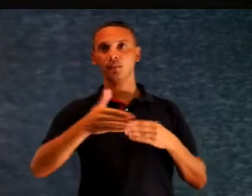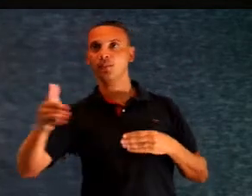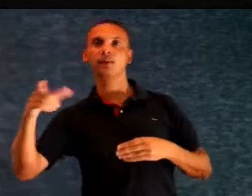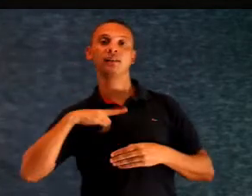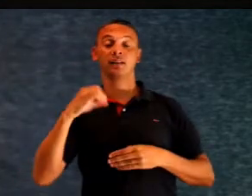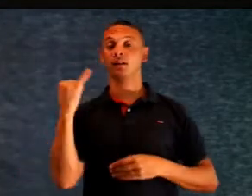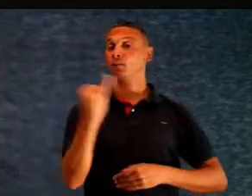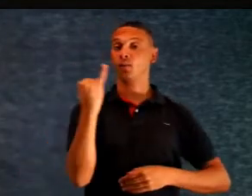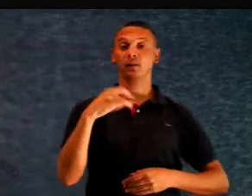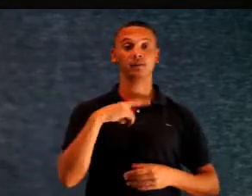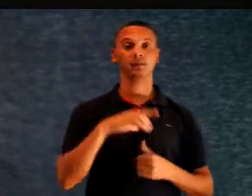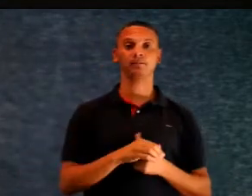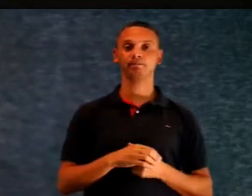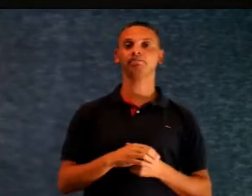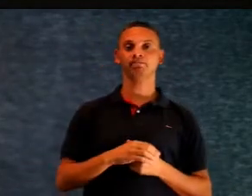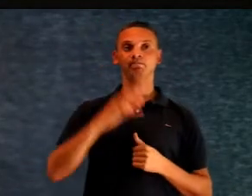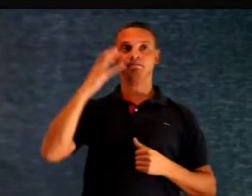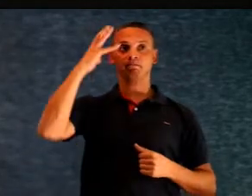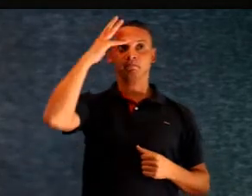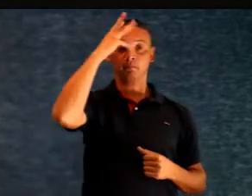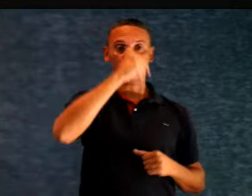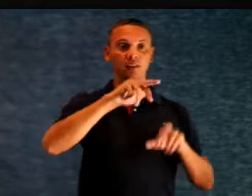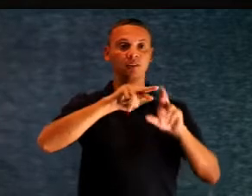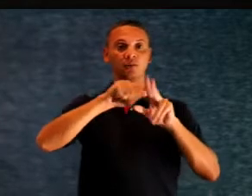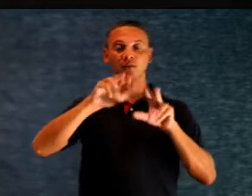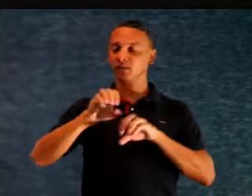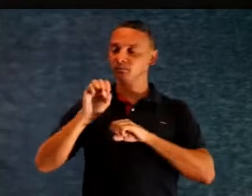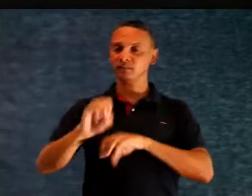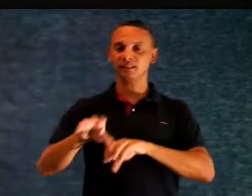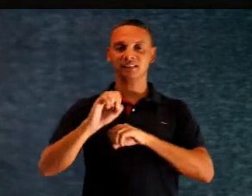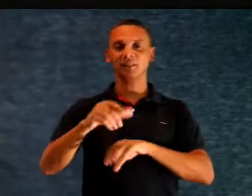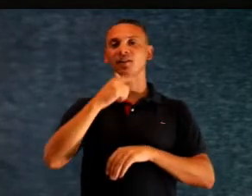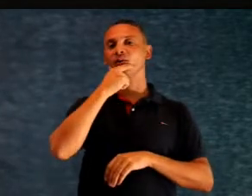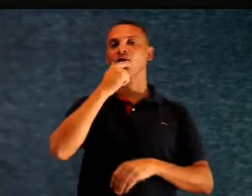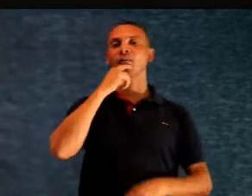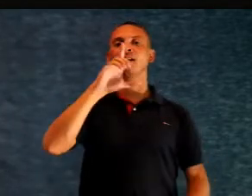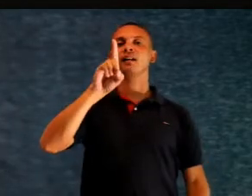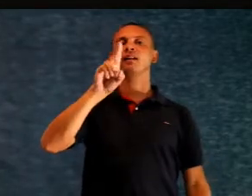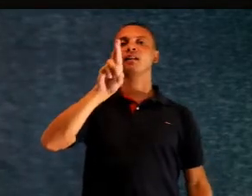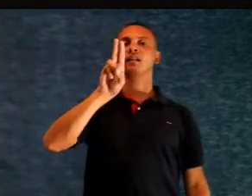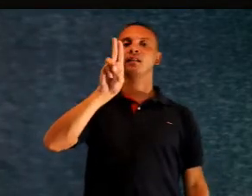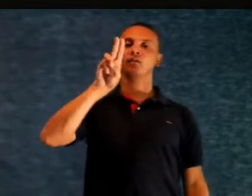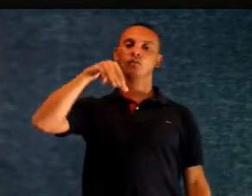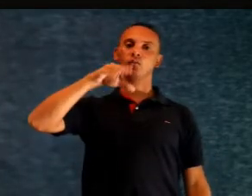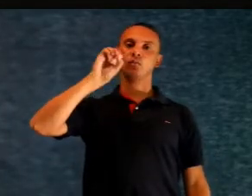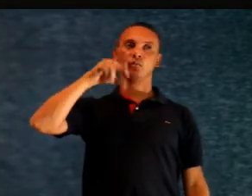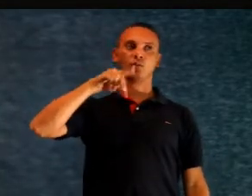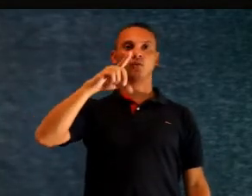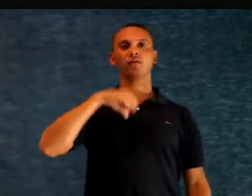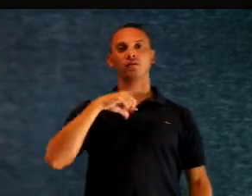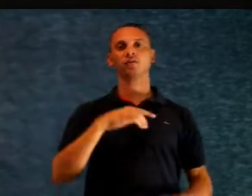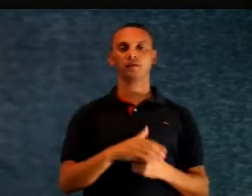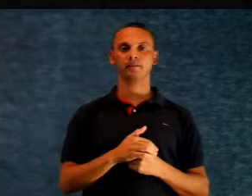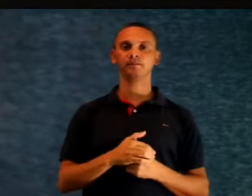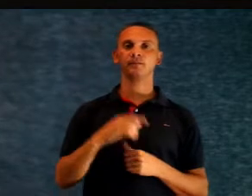ela que concluísse o que ele queria dizer com aquilo, né? Então, ao dar essa coleção do Tesouro da Juventude, foi como se dissesse: olha, minha